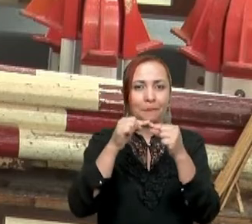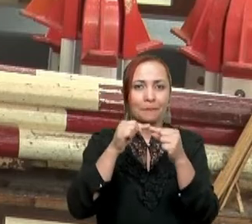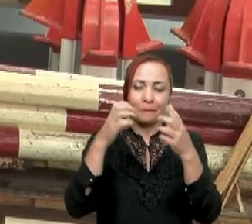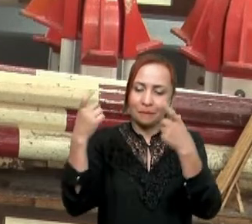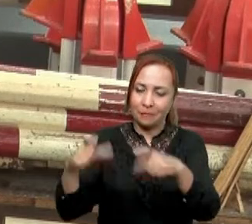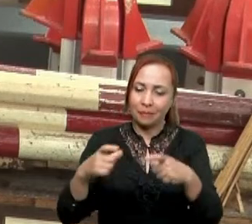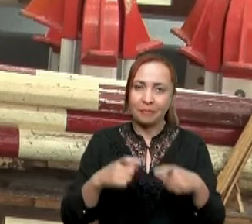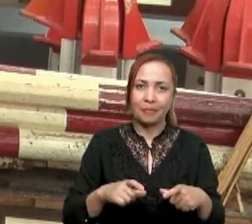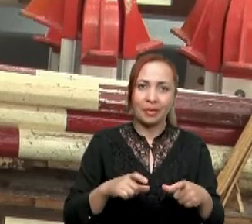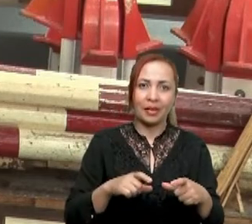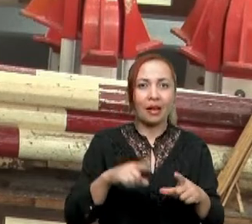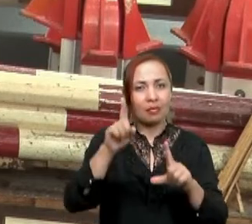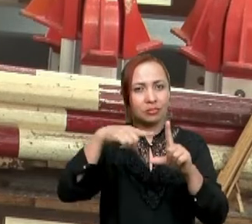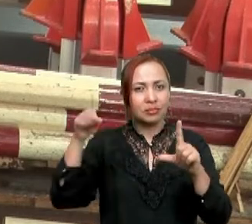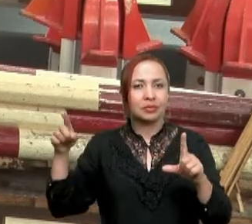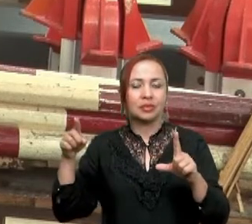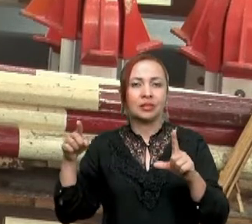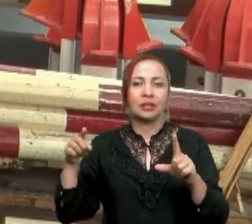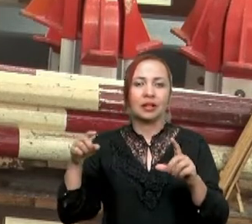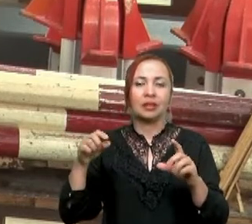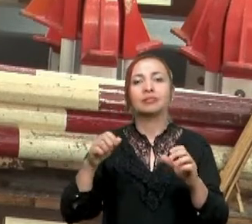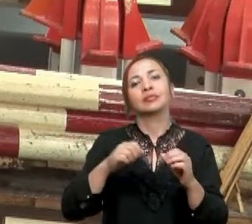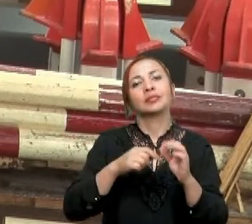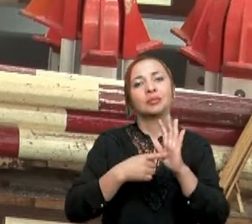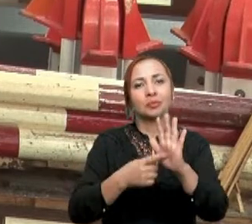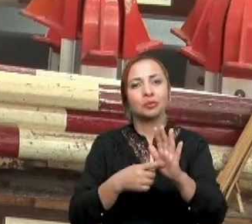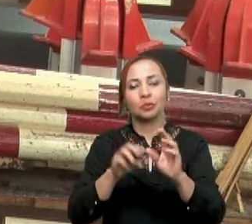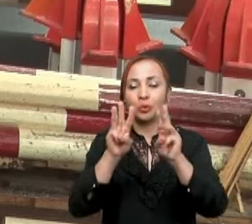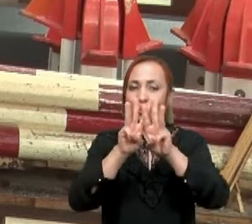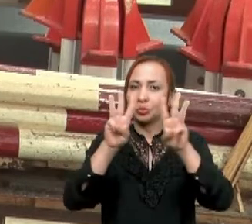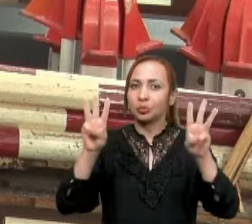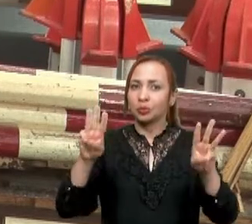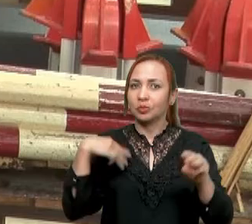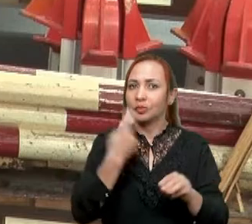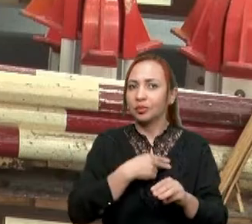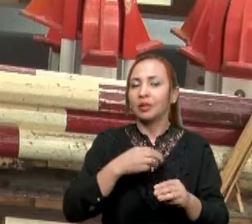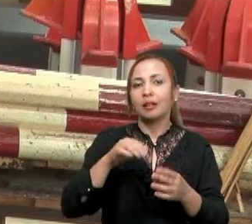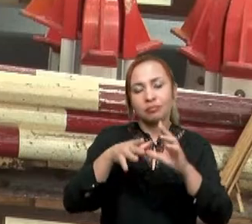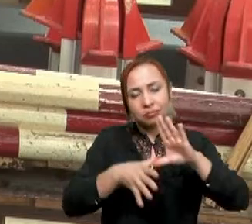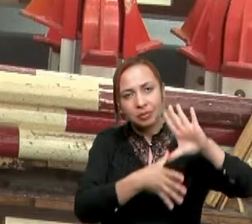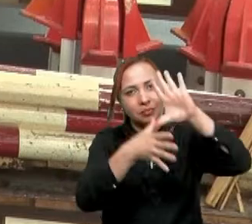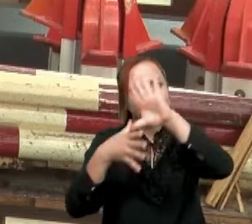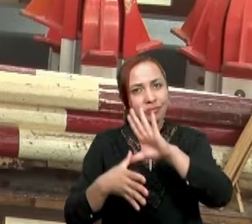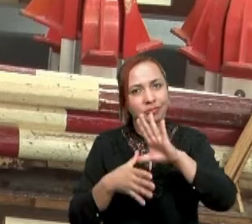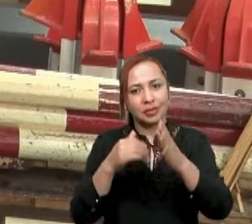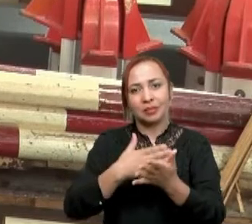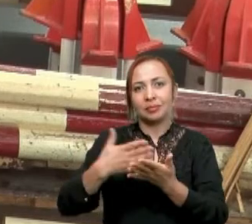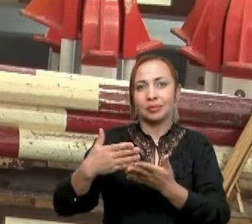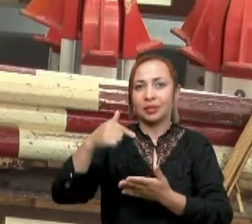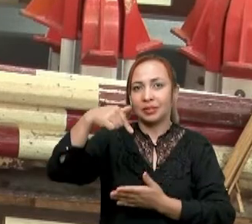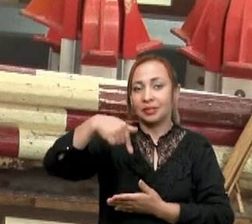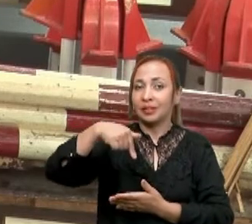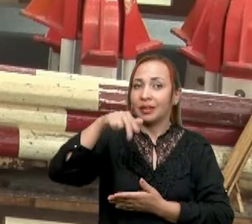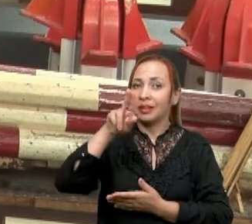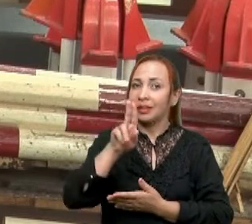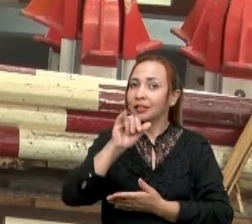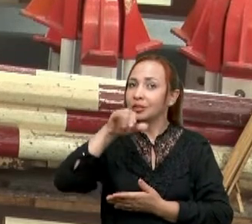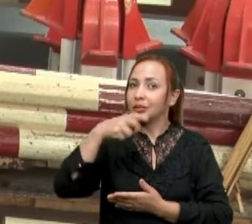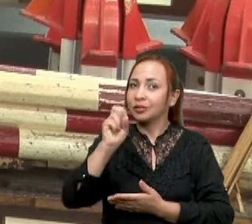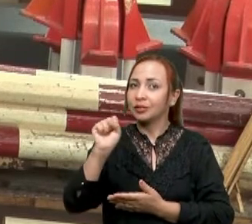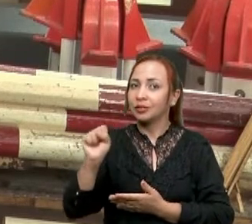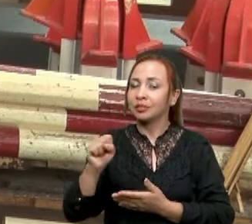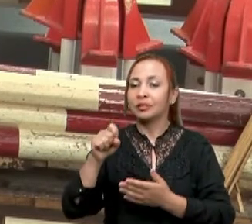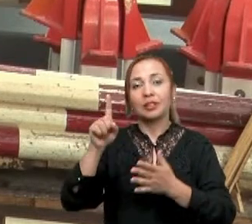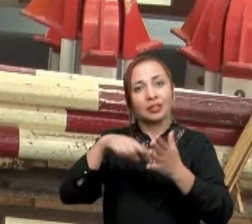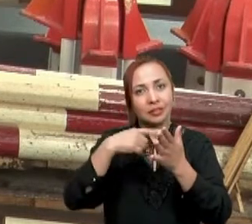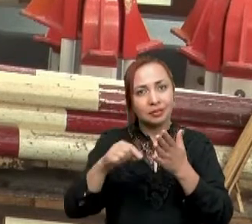e aí a gente pega responder nada geográficas e coloca no que agir que é o software que a gente tá usando para mapear e a partir do que existe é que a gente